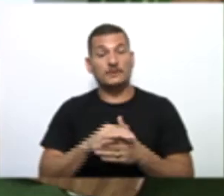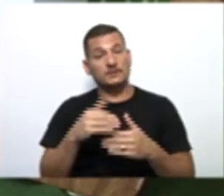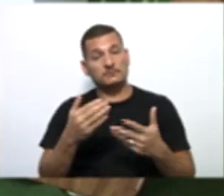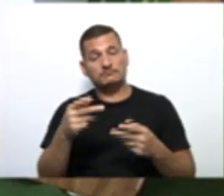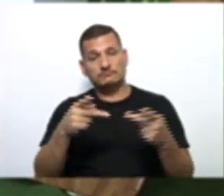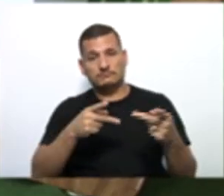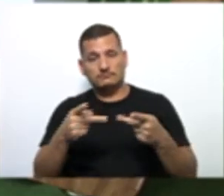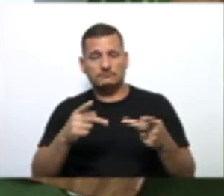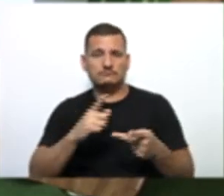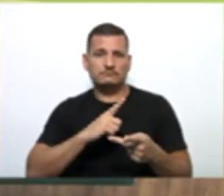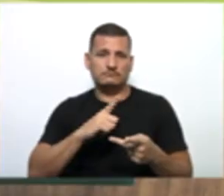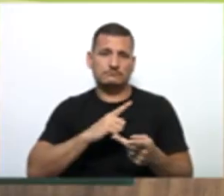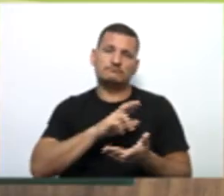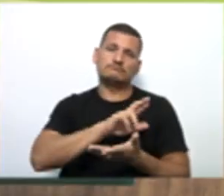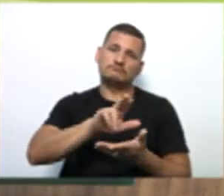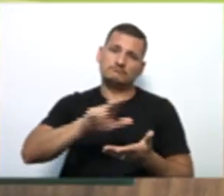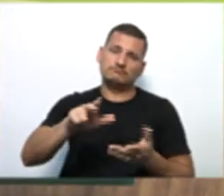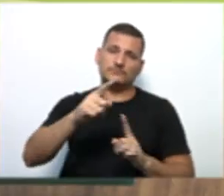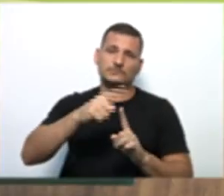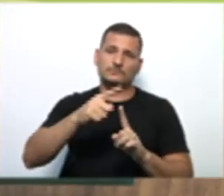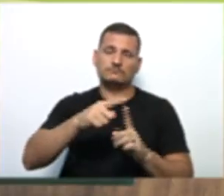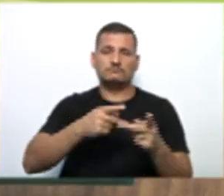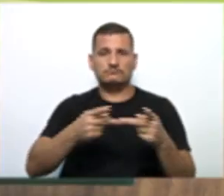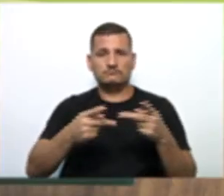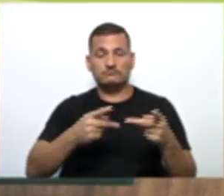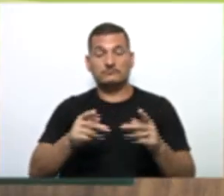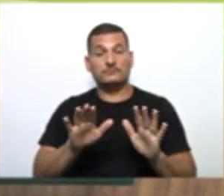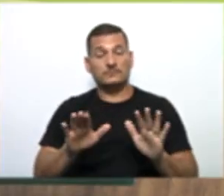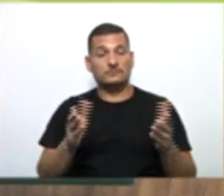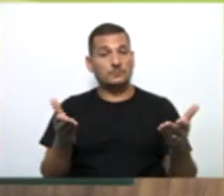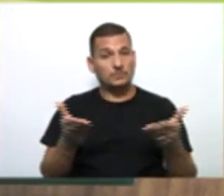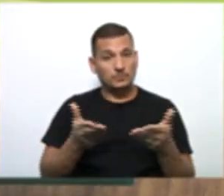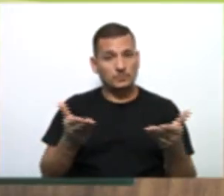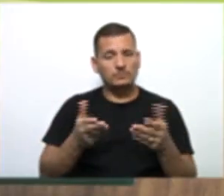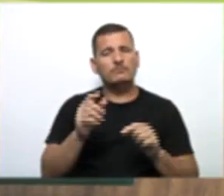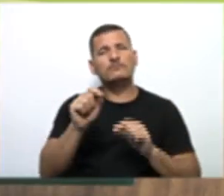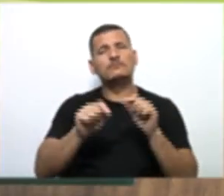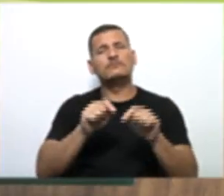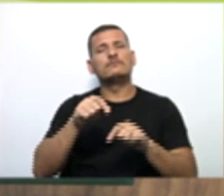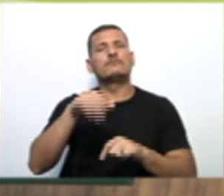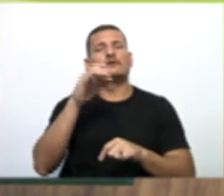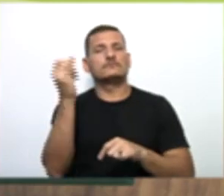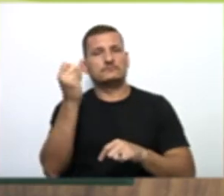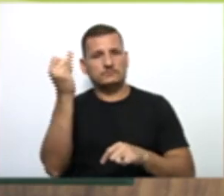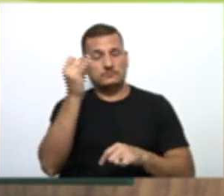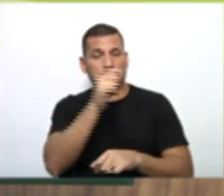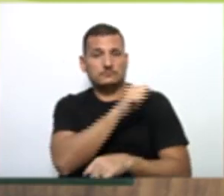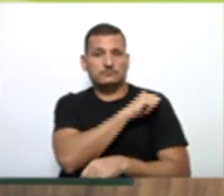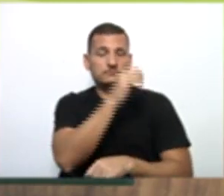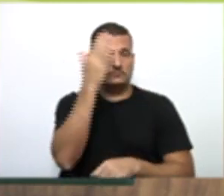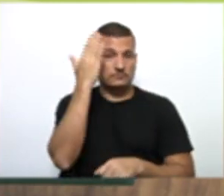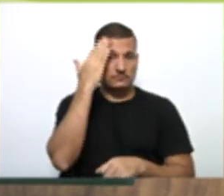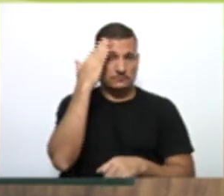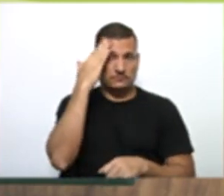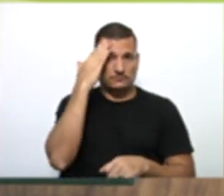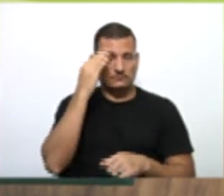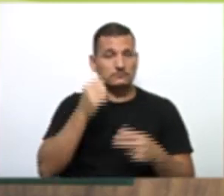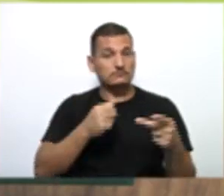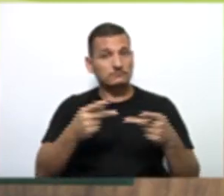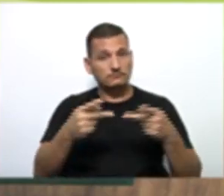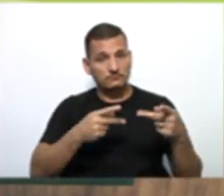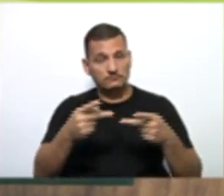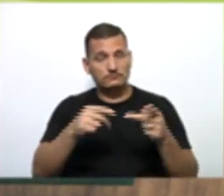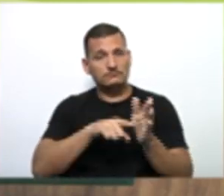existem vários tipos de projetos, né? No nosso caso, para a nossa aula de hoje, o que é mais importante os alunos saberem é que o projeto de pesquisa é